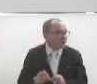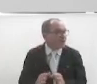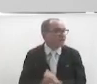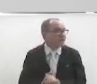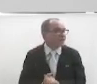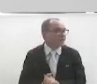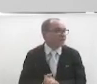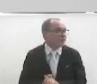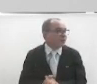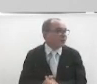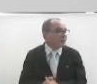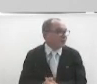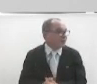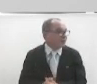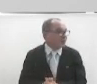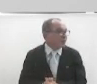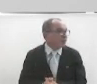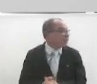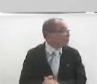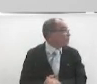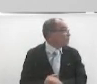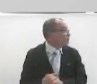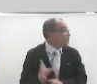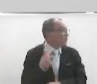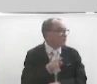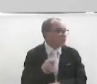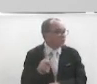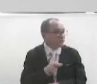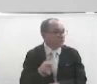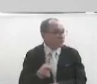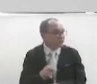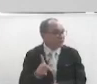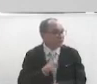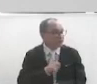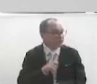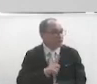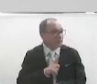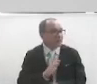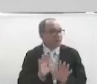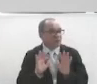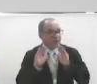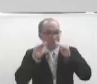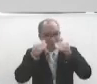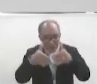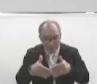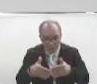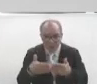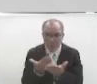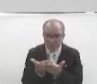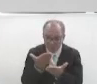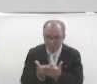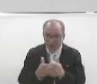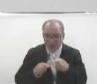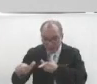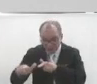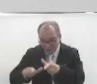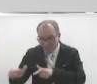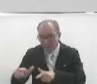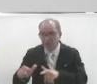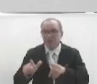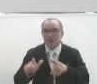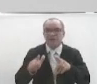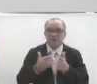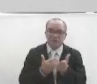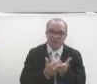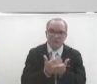para os vencimentos dos professores principalmente aqueles que já estão nessa fase final para que haja ganho